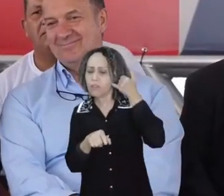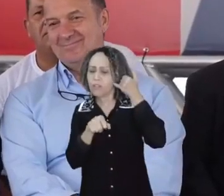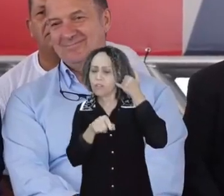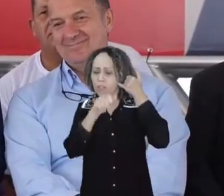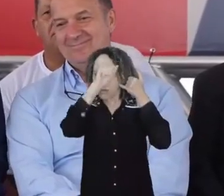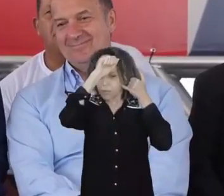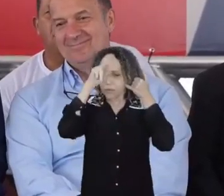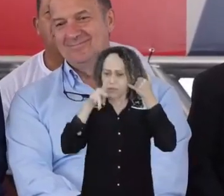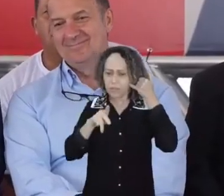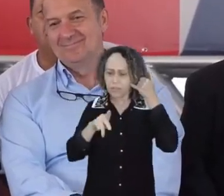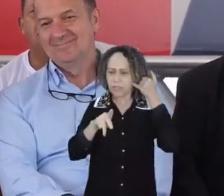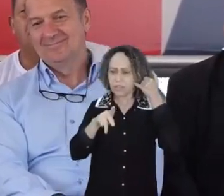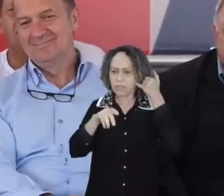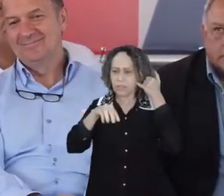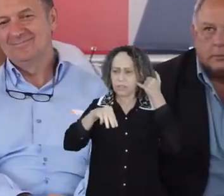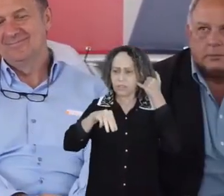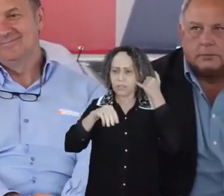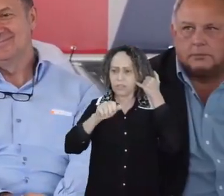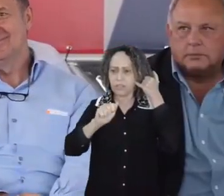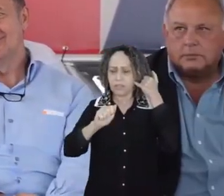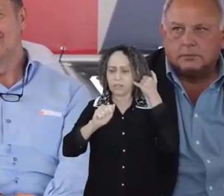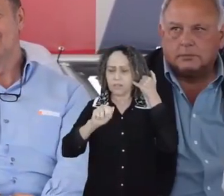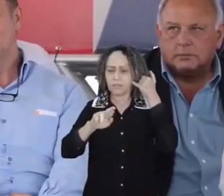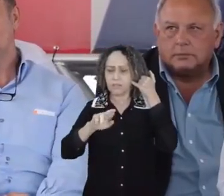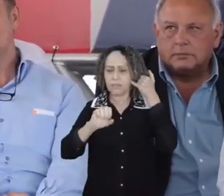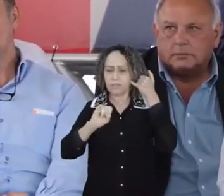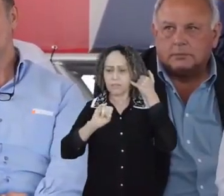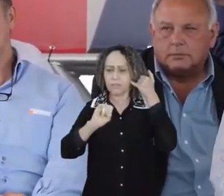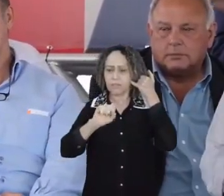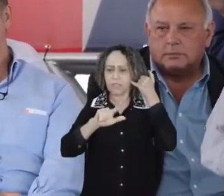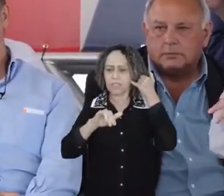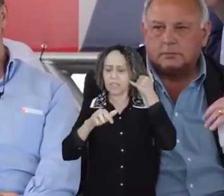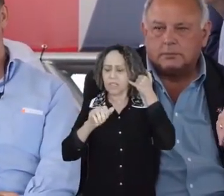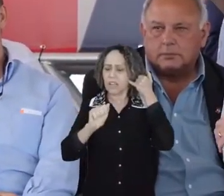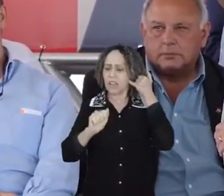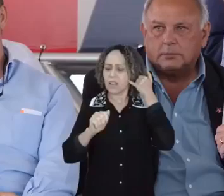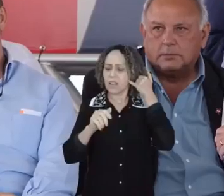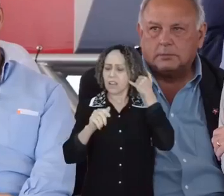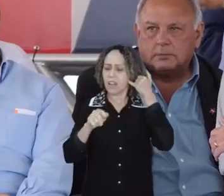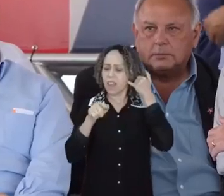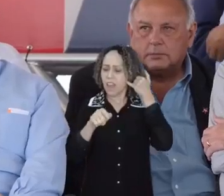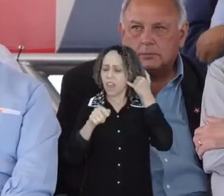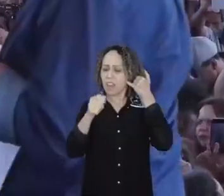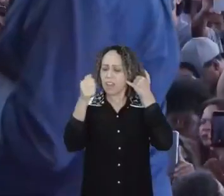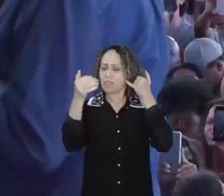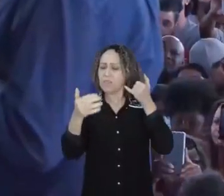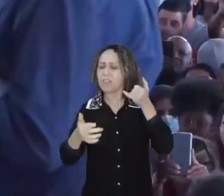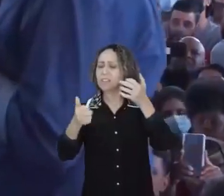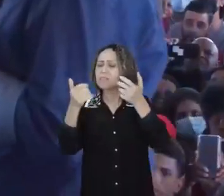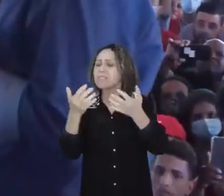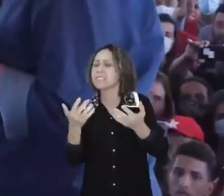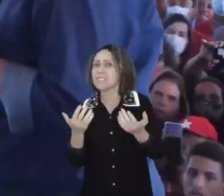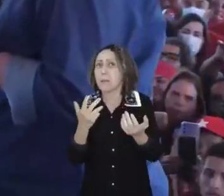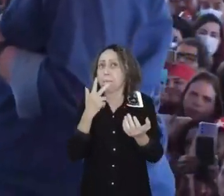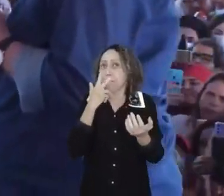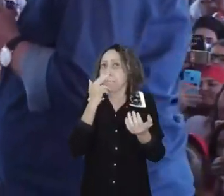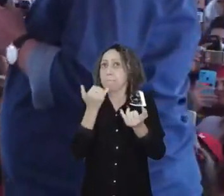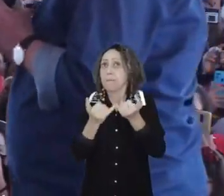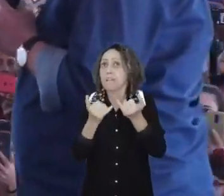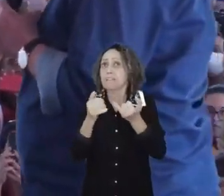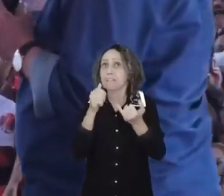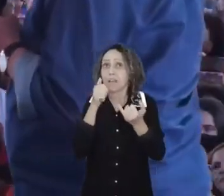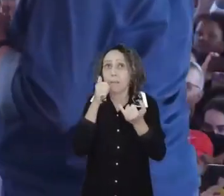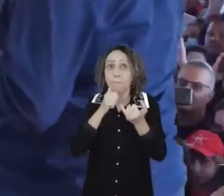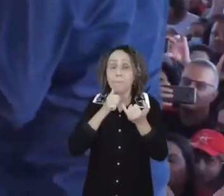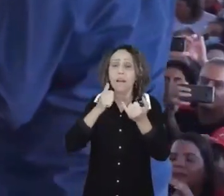mãe dizendo como é que cuida da sua família. Porque eu disse no meu discurso lá